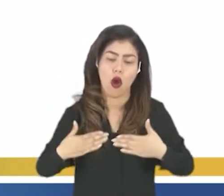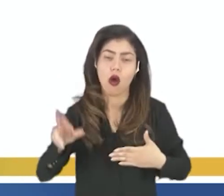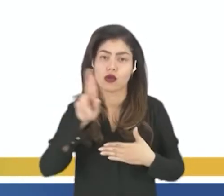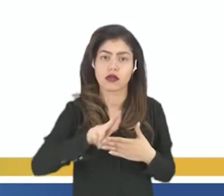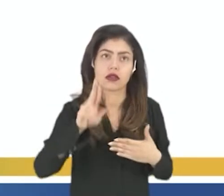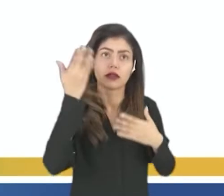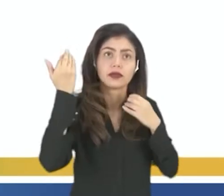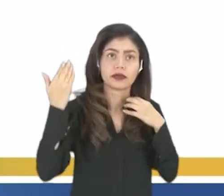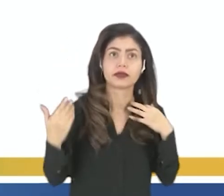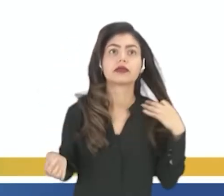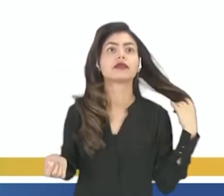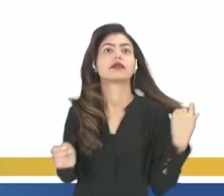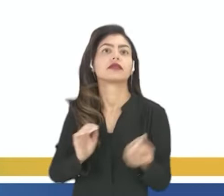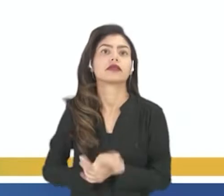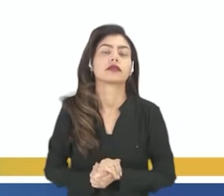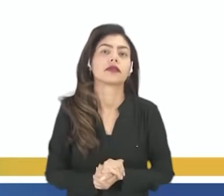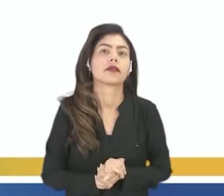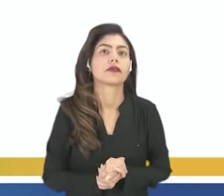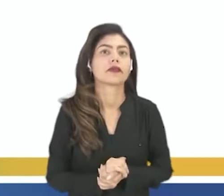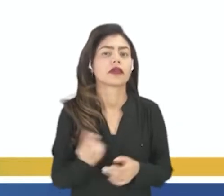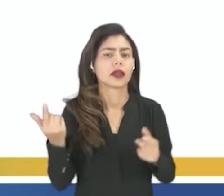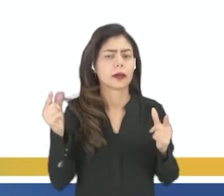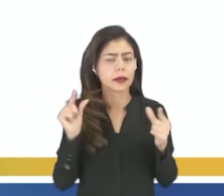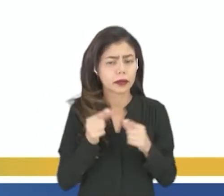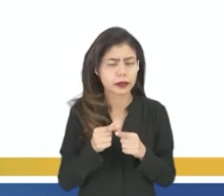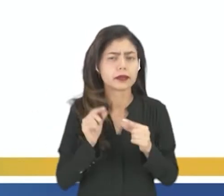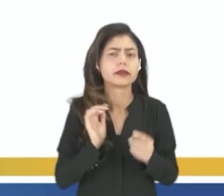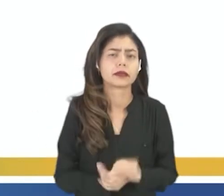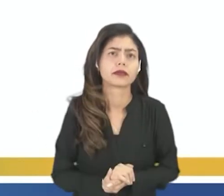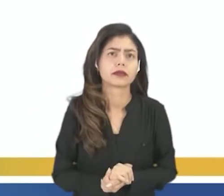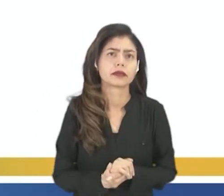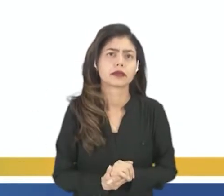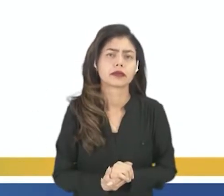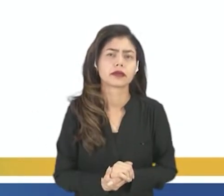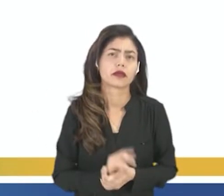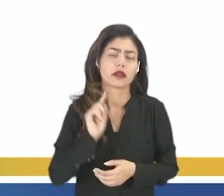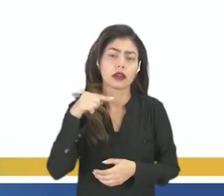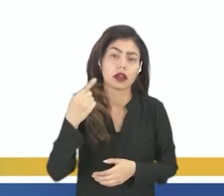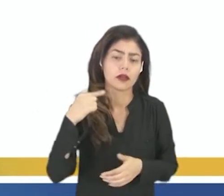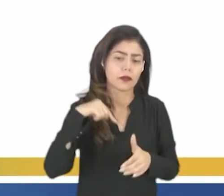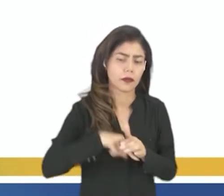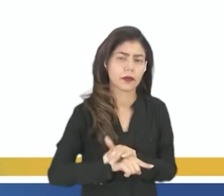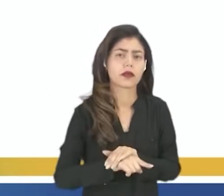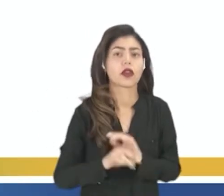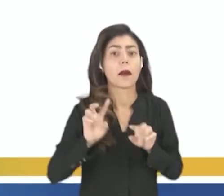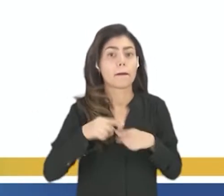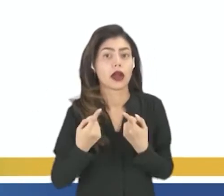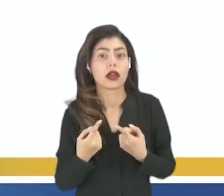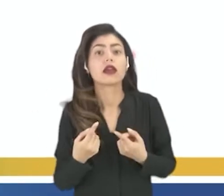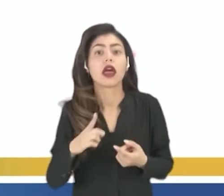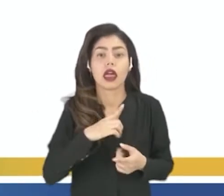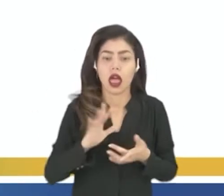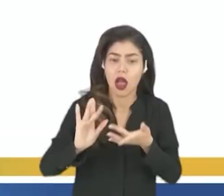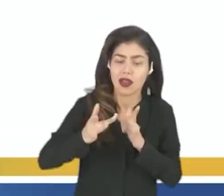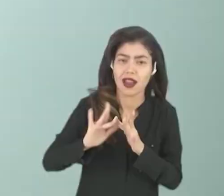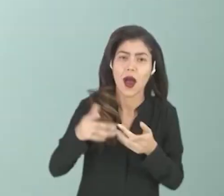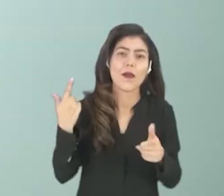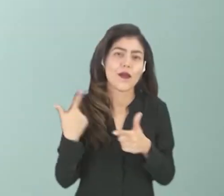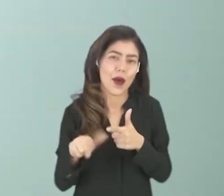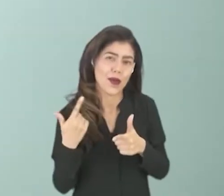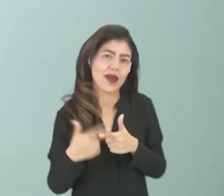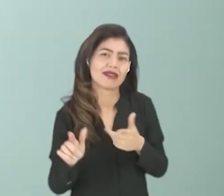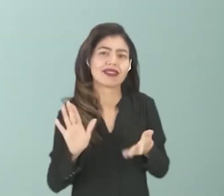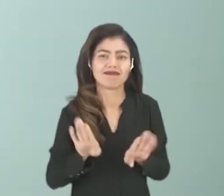época Observe seguinte era um valor extremamente pequeno do Sesi que estava lá dentro Porém isso contamina o vários outros materiais